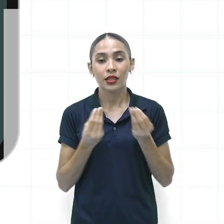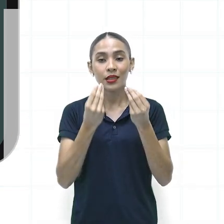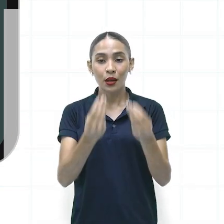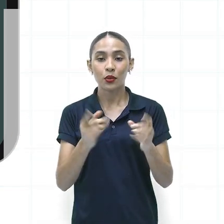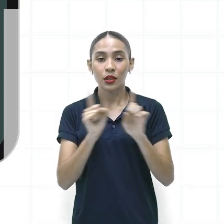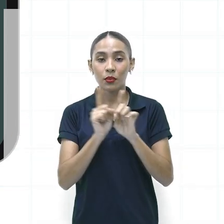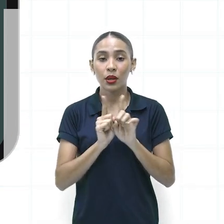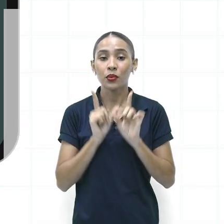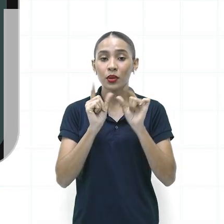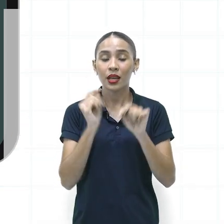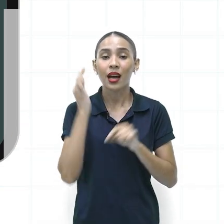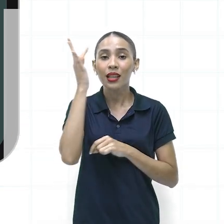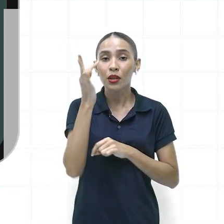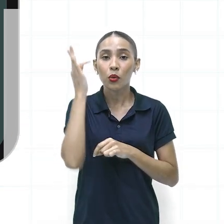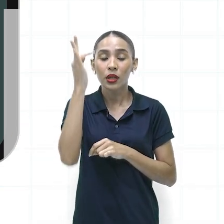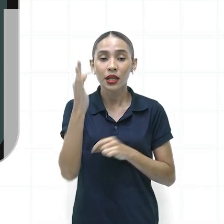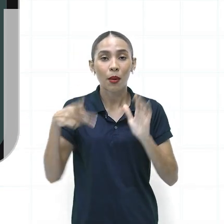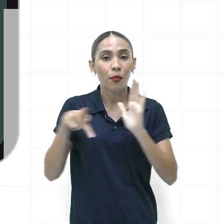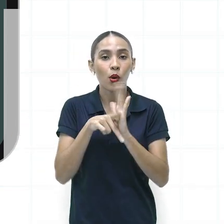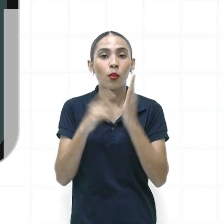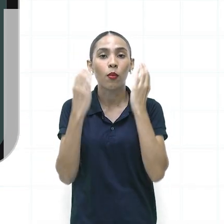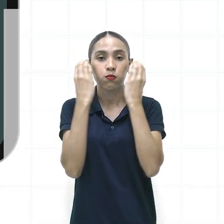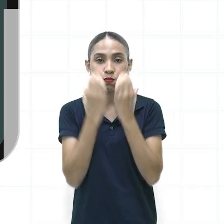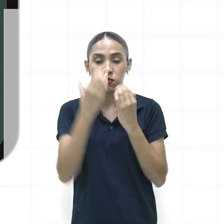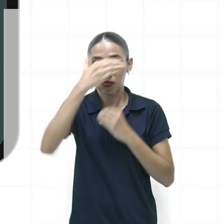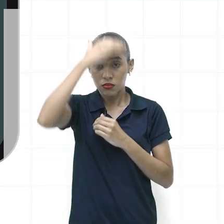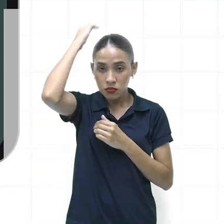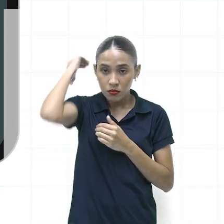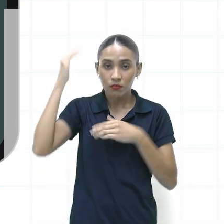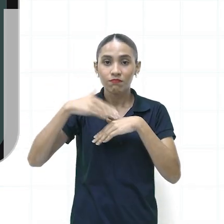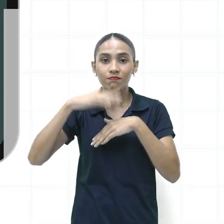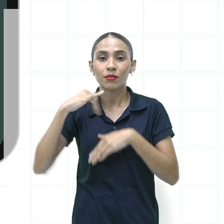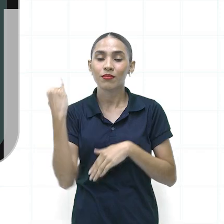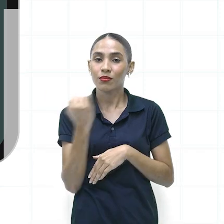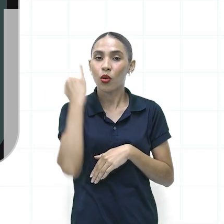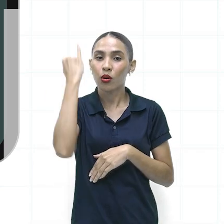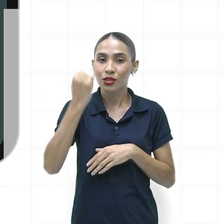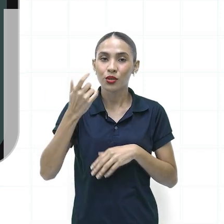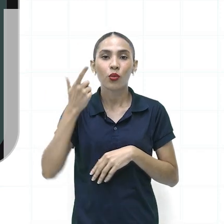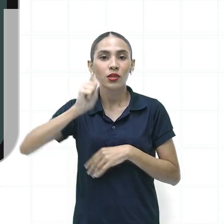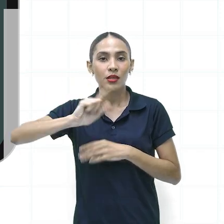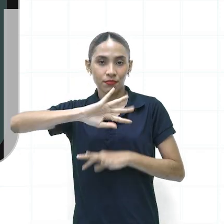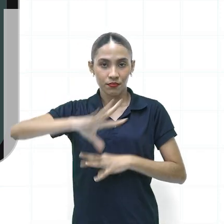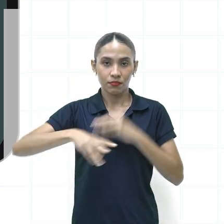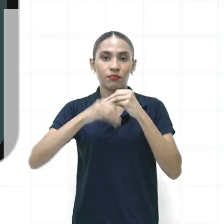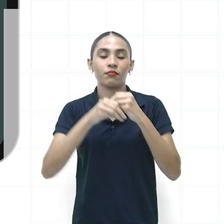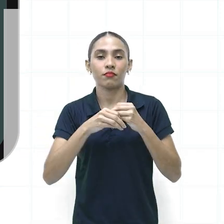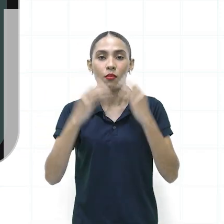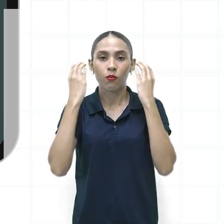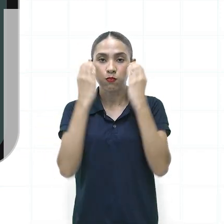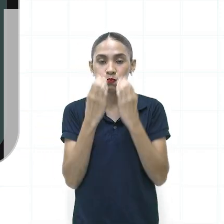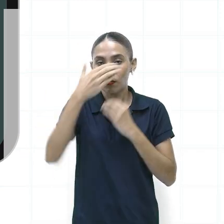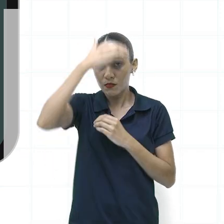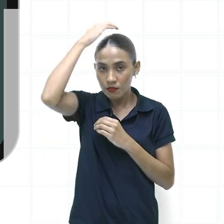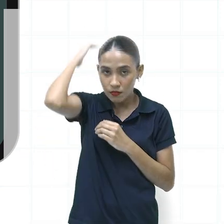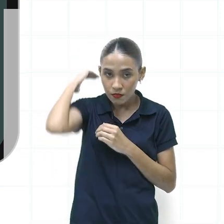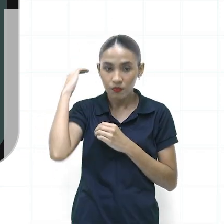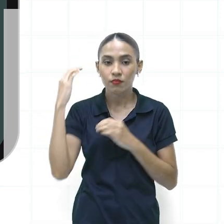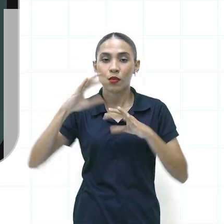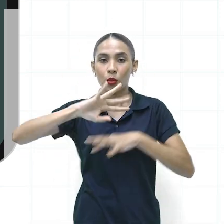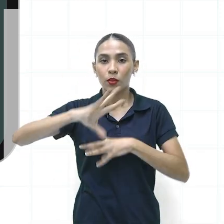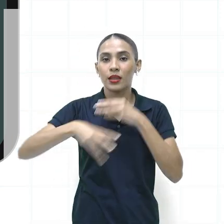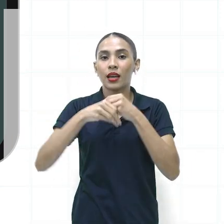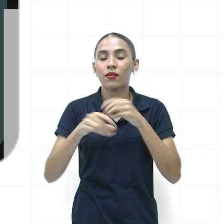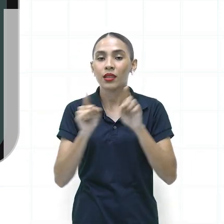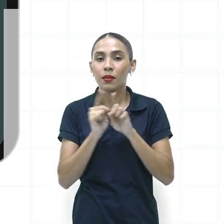que contribuíram para que as teorias de Darwin elas fossem mais encorpadas, né? Elas agregaram as teorias de Darwin, preenchendo